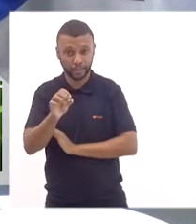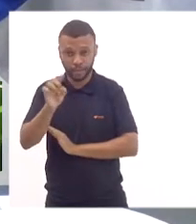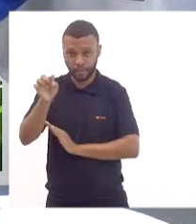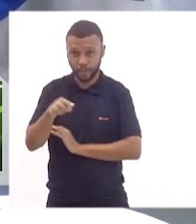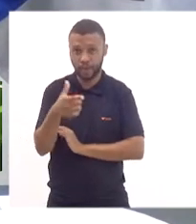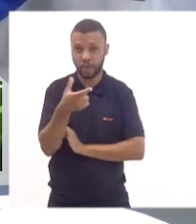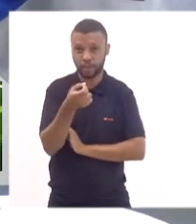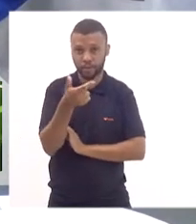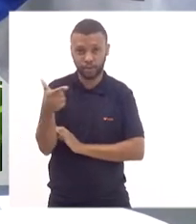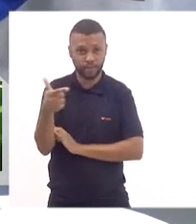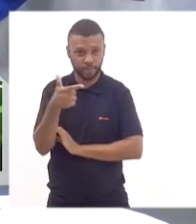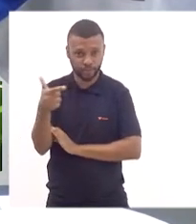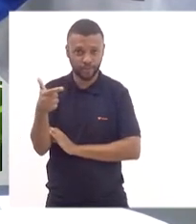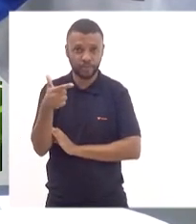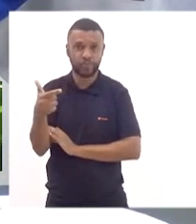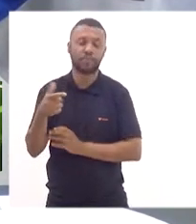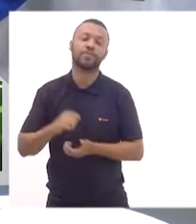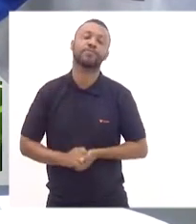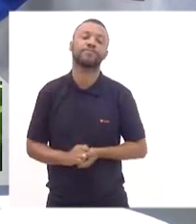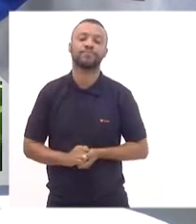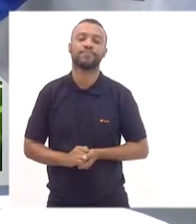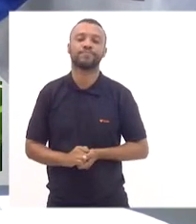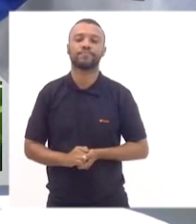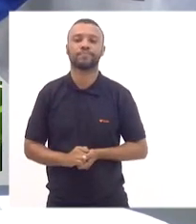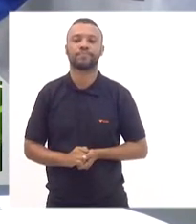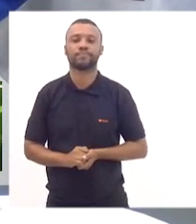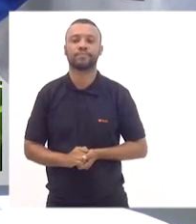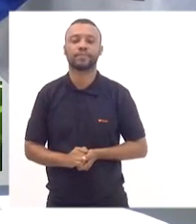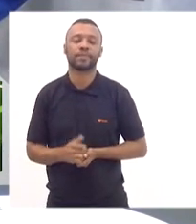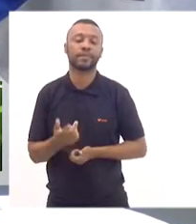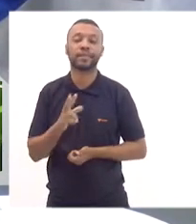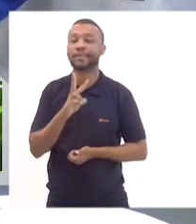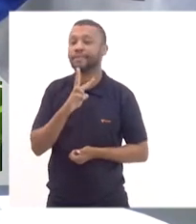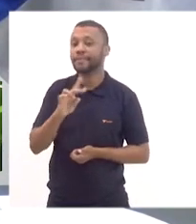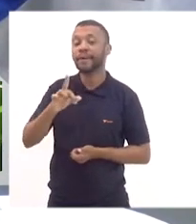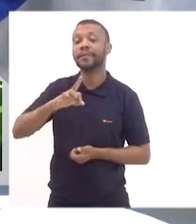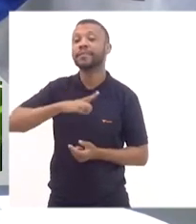que seria, ou será,